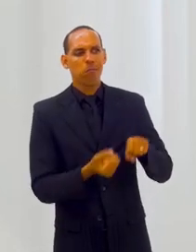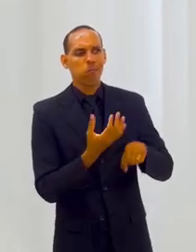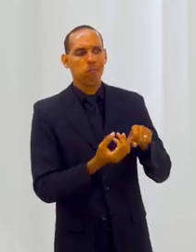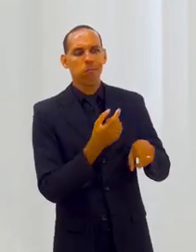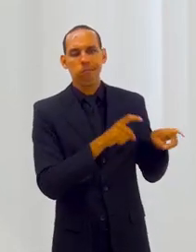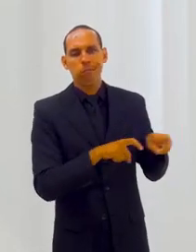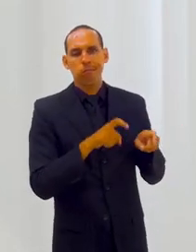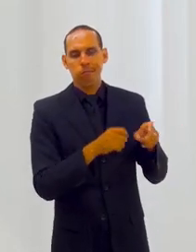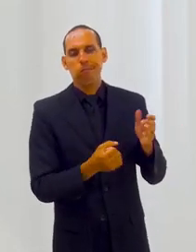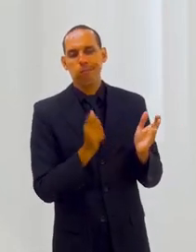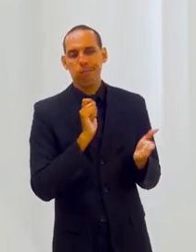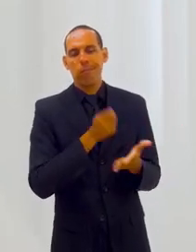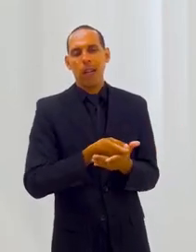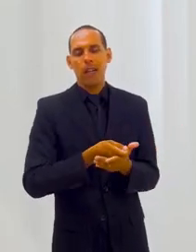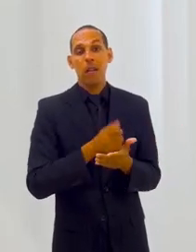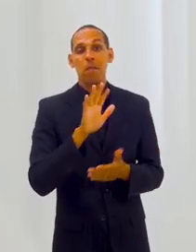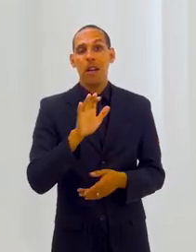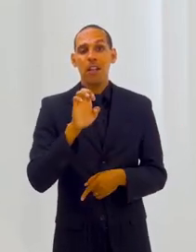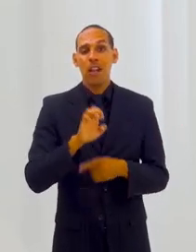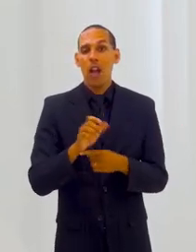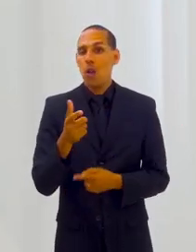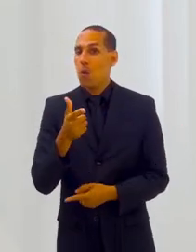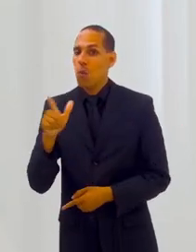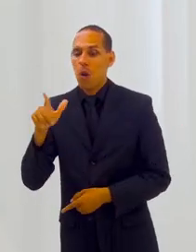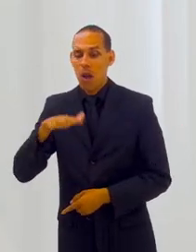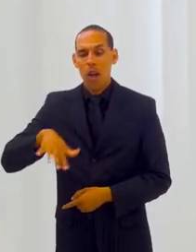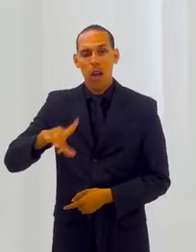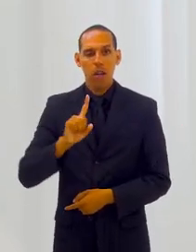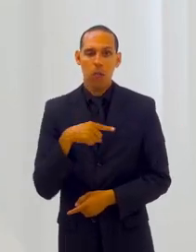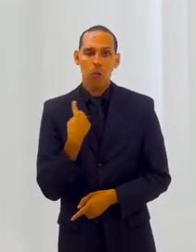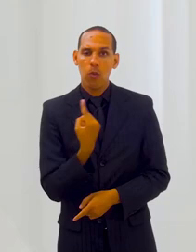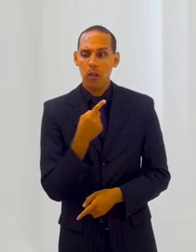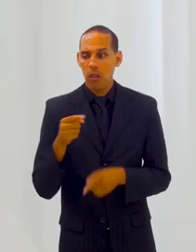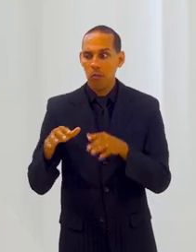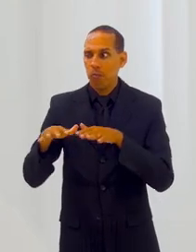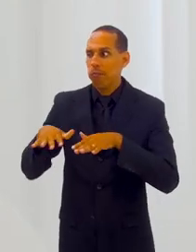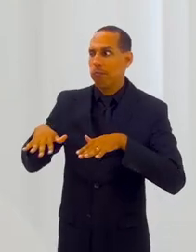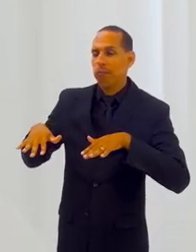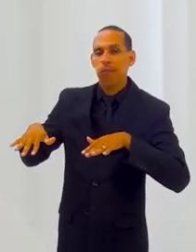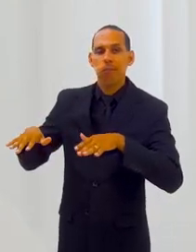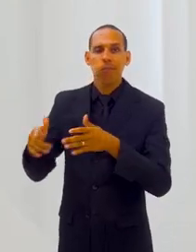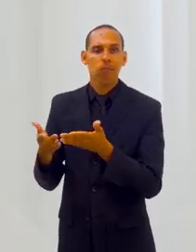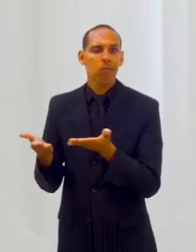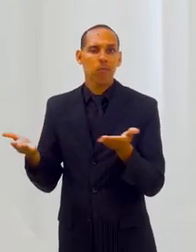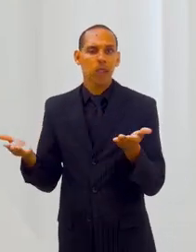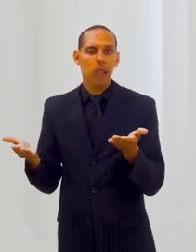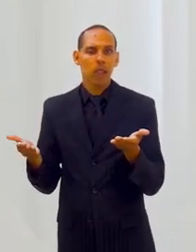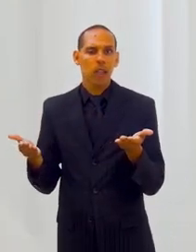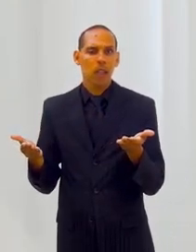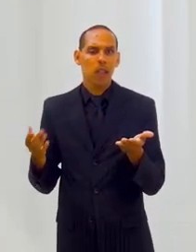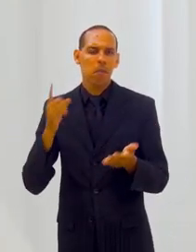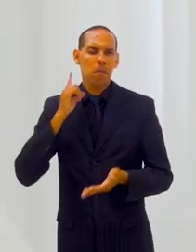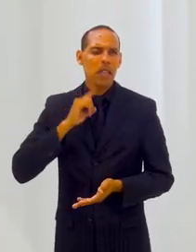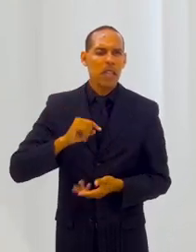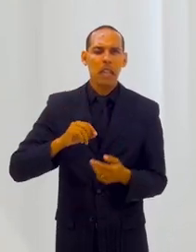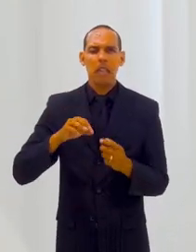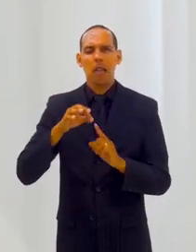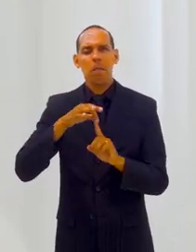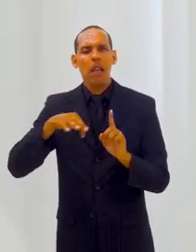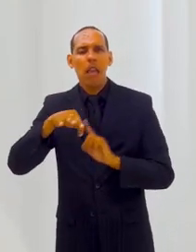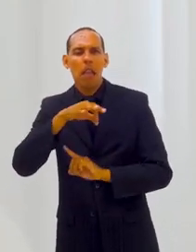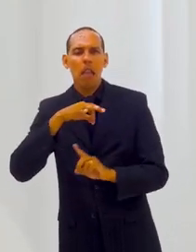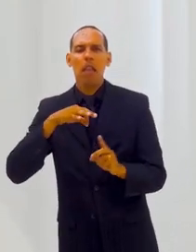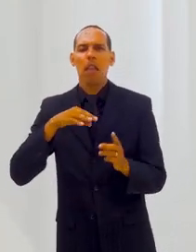E os outros estados da nossa região, quase todos eles, Minas, Espírito